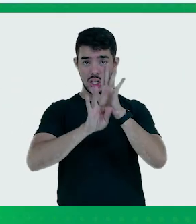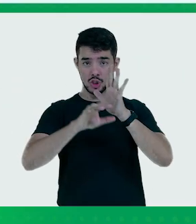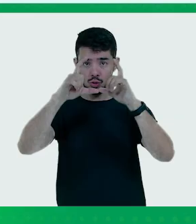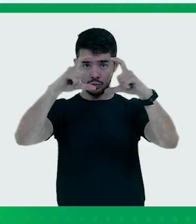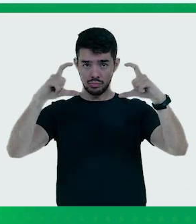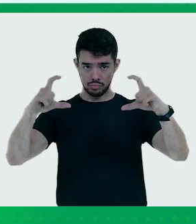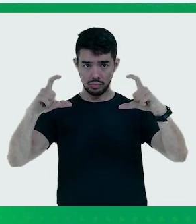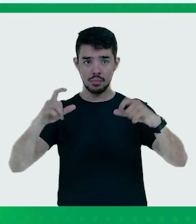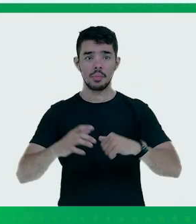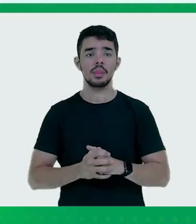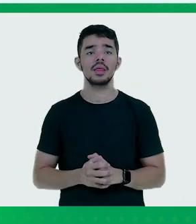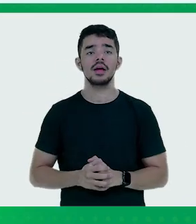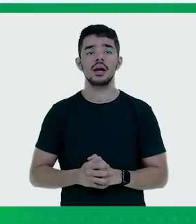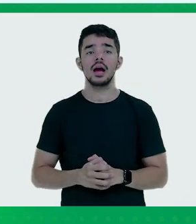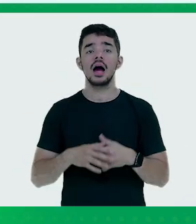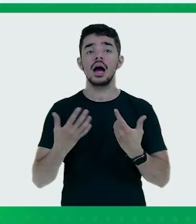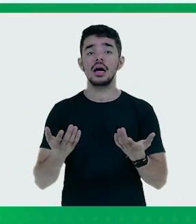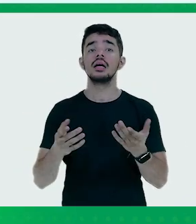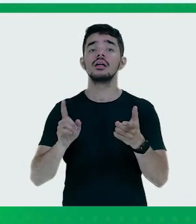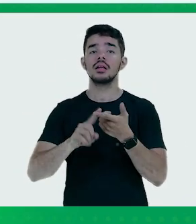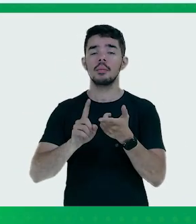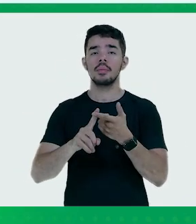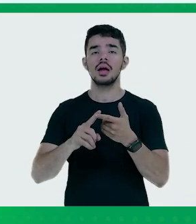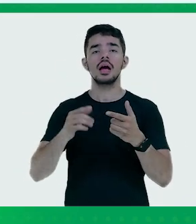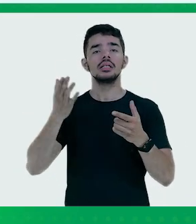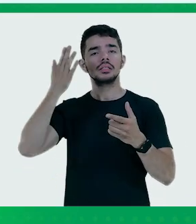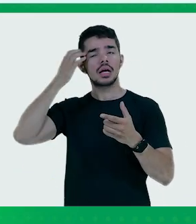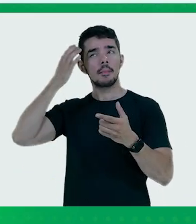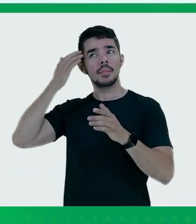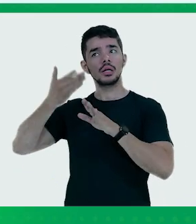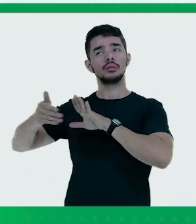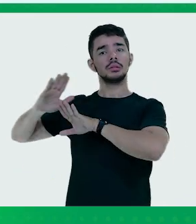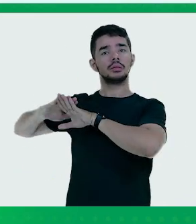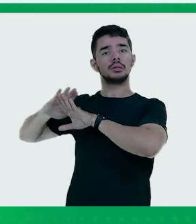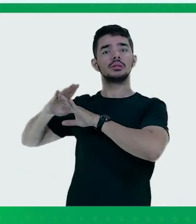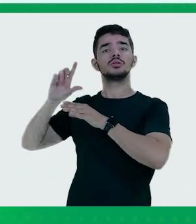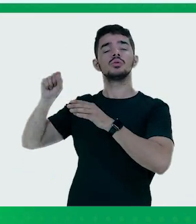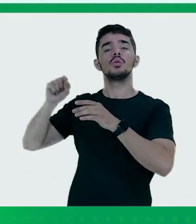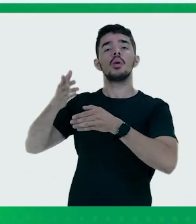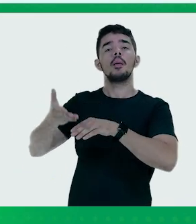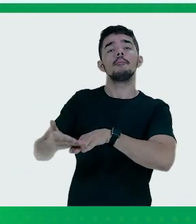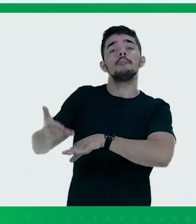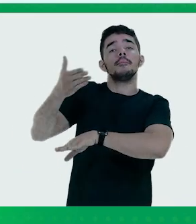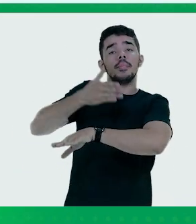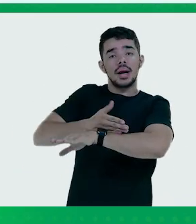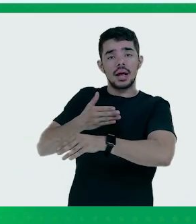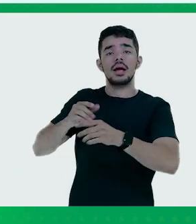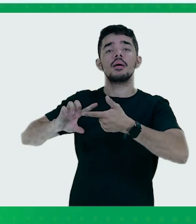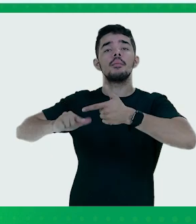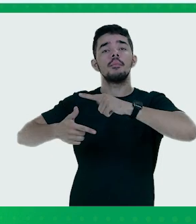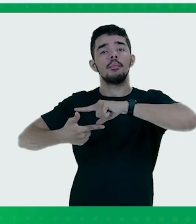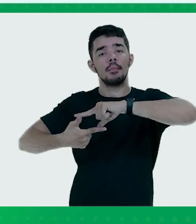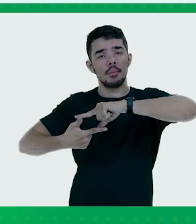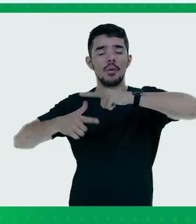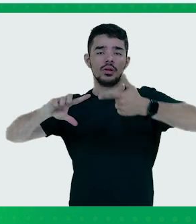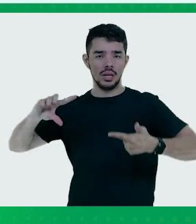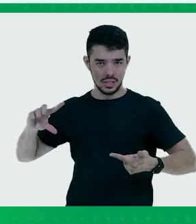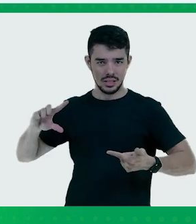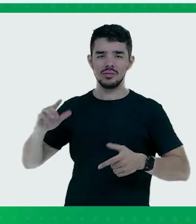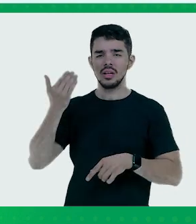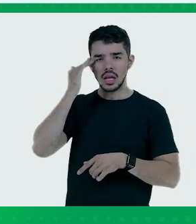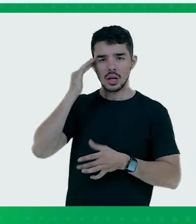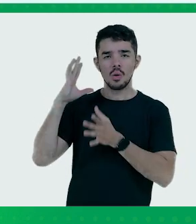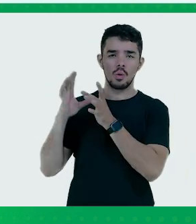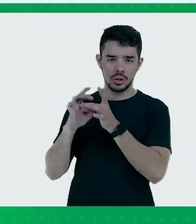texto, e nos pressupostos do pré-modernismo, ou seja, em todos os entendimentos e o